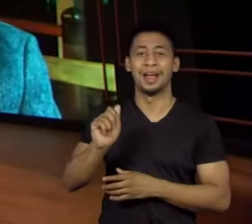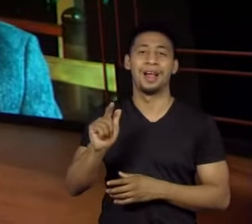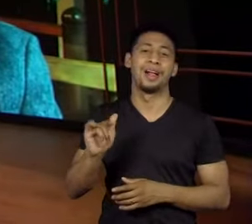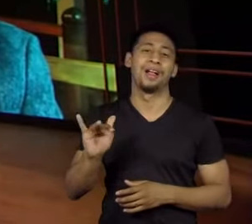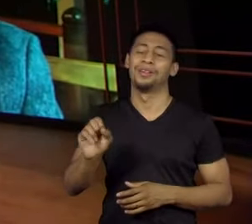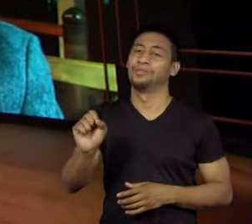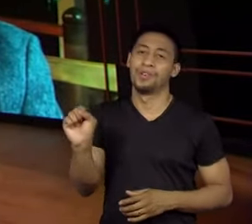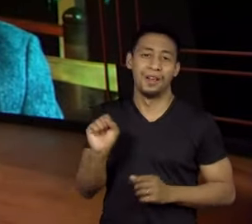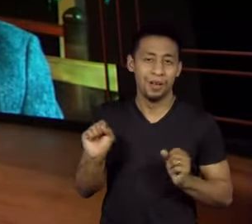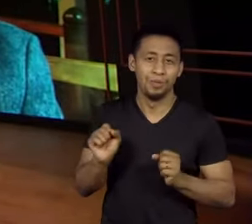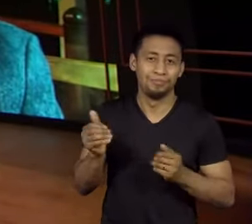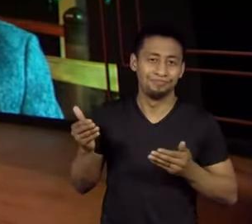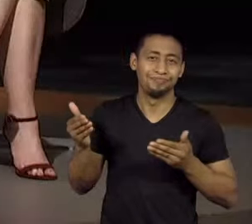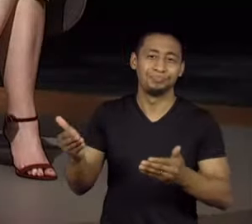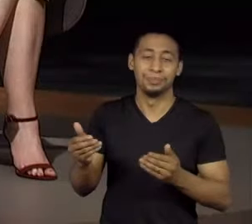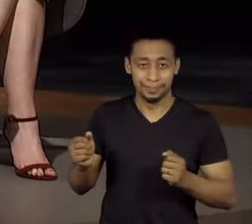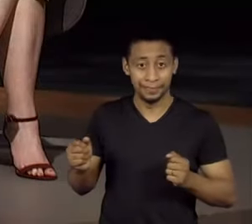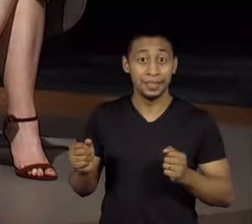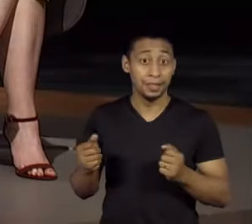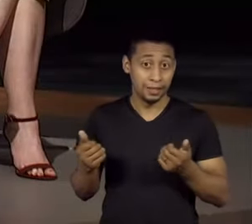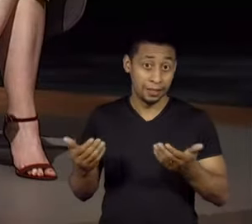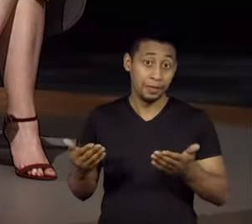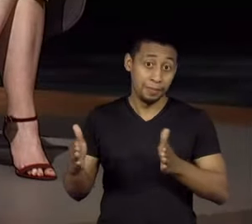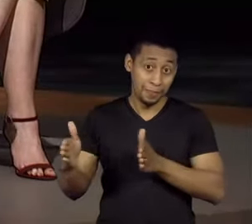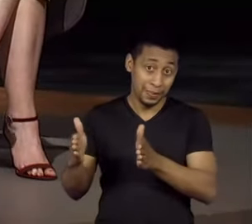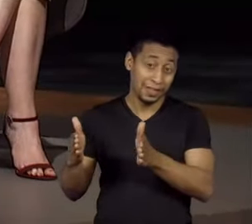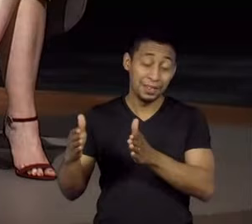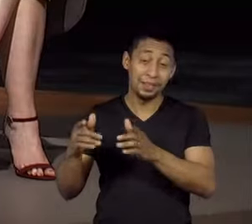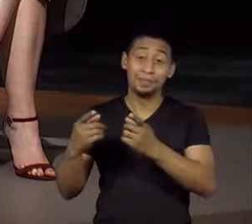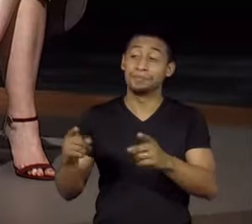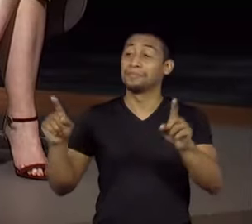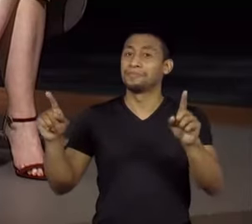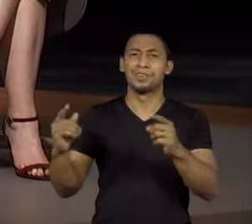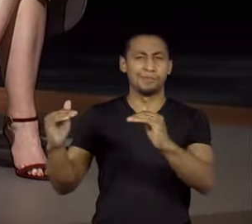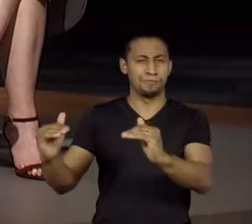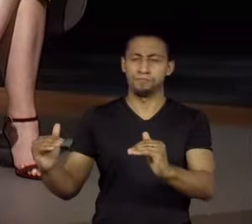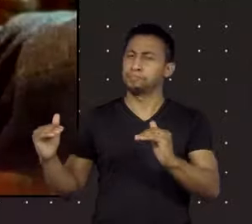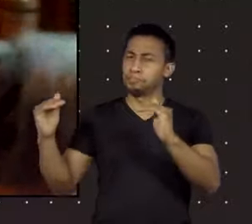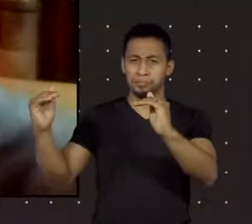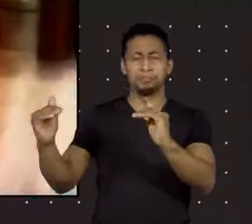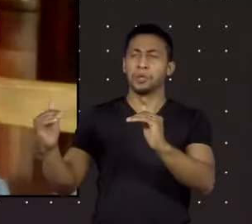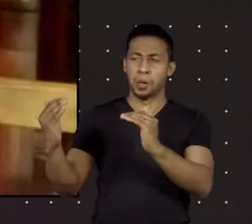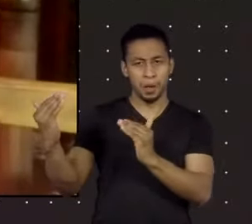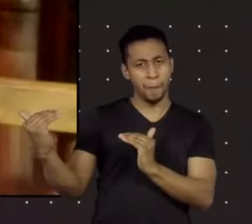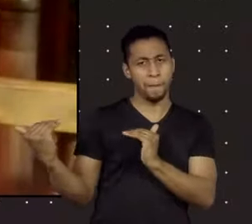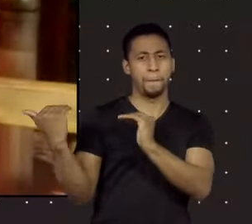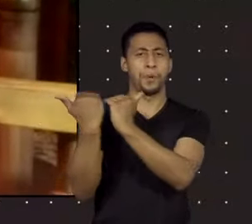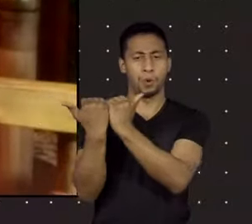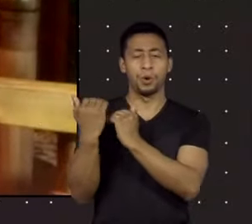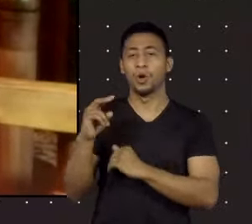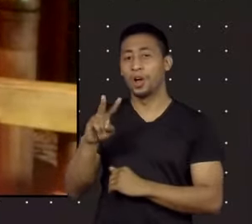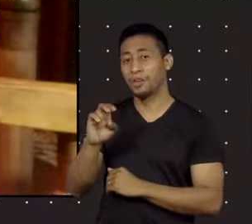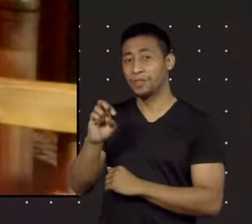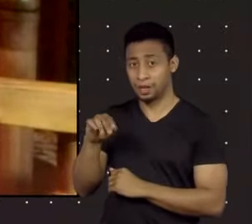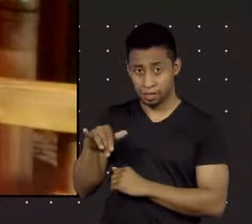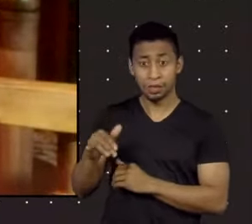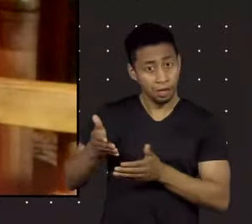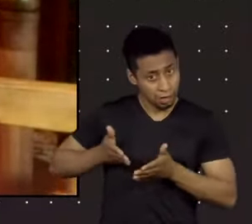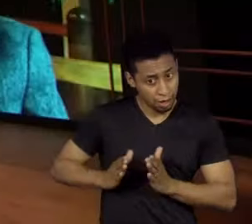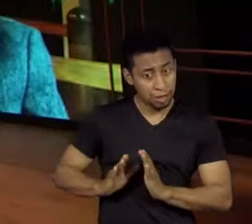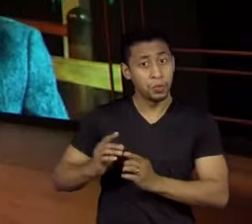as áreas de ópera de Carlos Gomes, pois ele é um compositor do nível de Verdi, que nasceu aqui, numa cidade do interior de São Paulo.